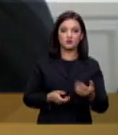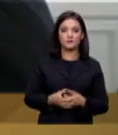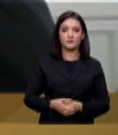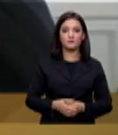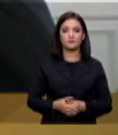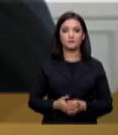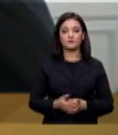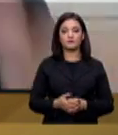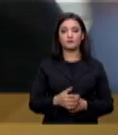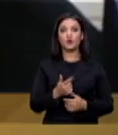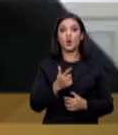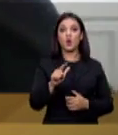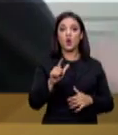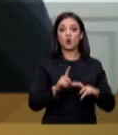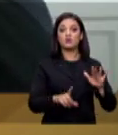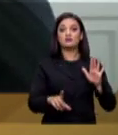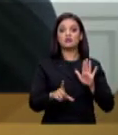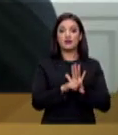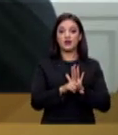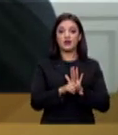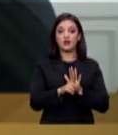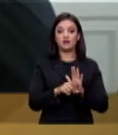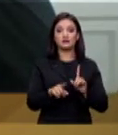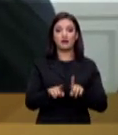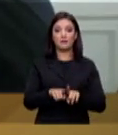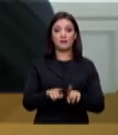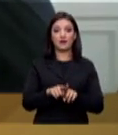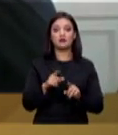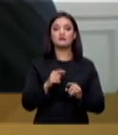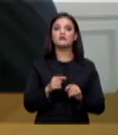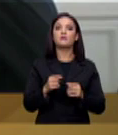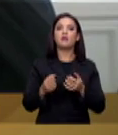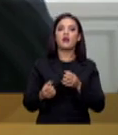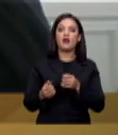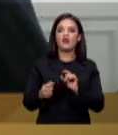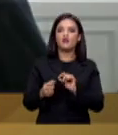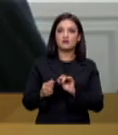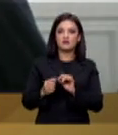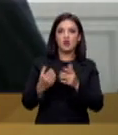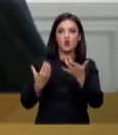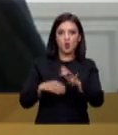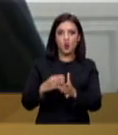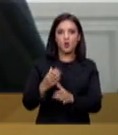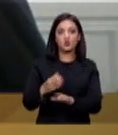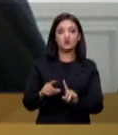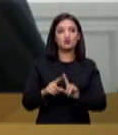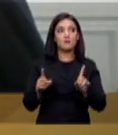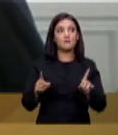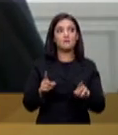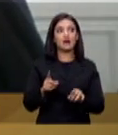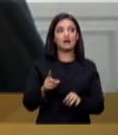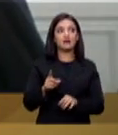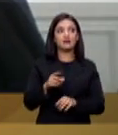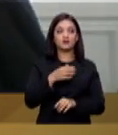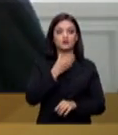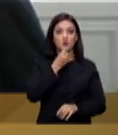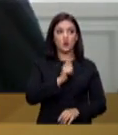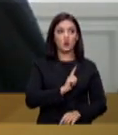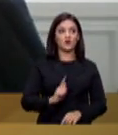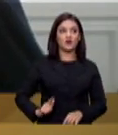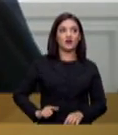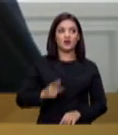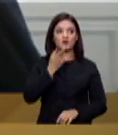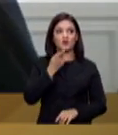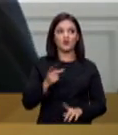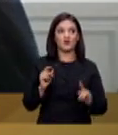outra lei criando o quadro permanente e a necessidade de concurso. Mas ele coloca que vivia, à